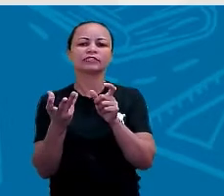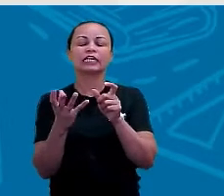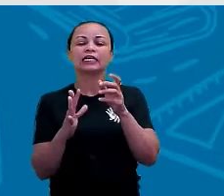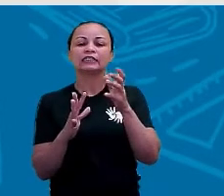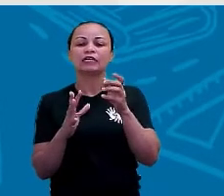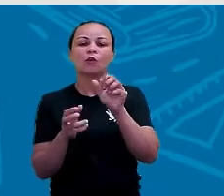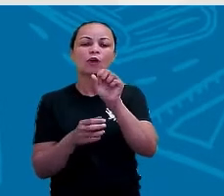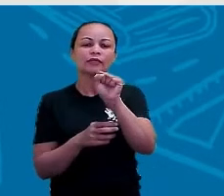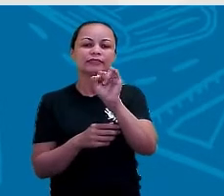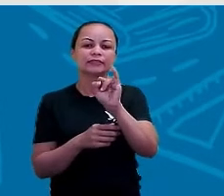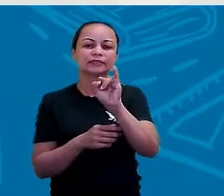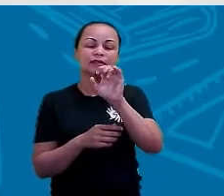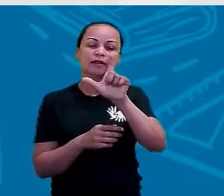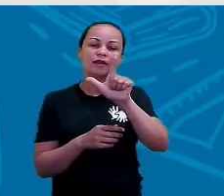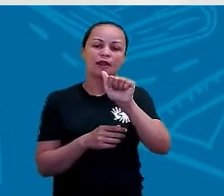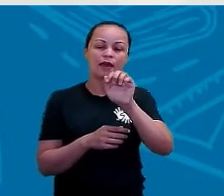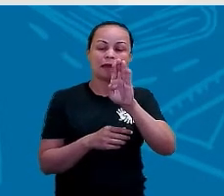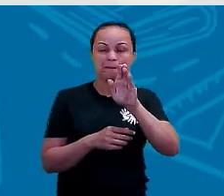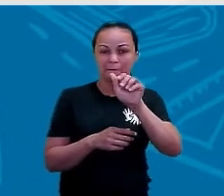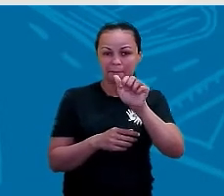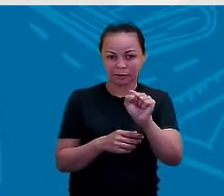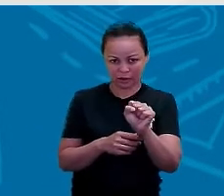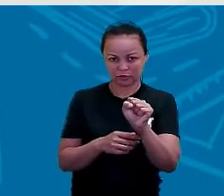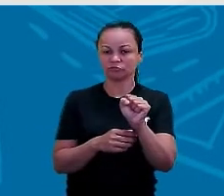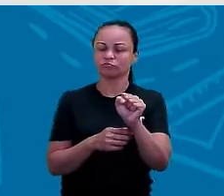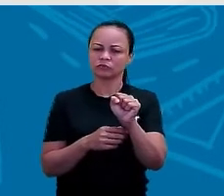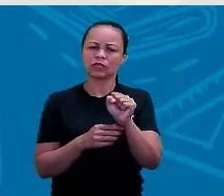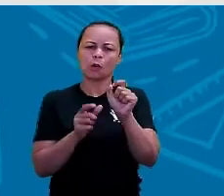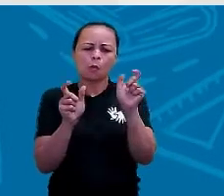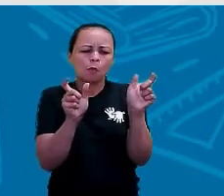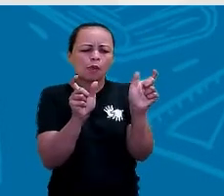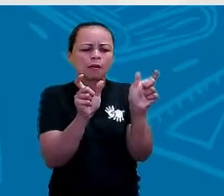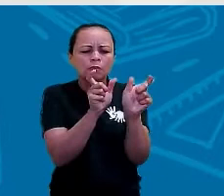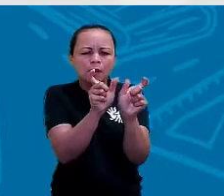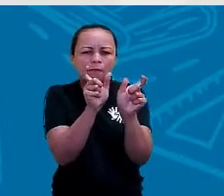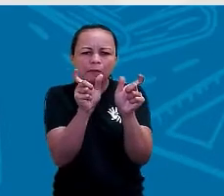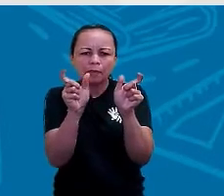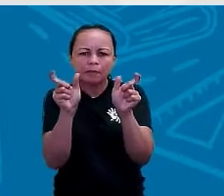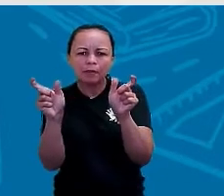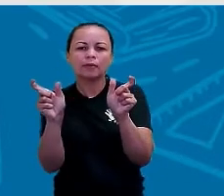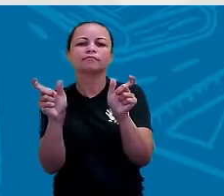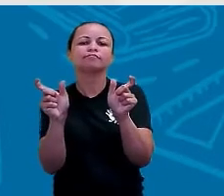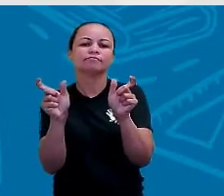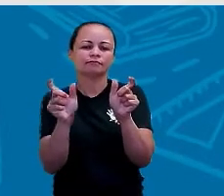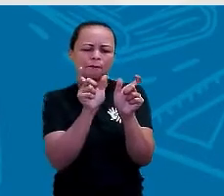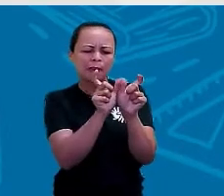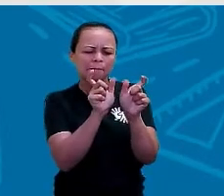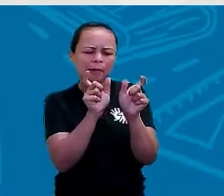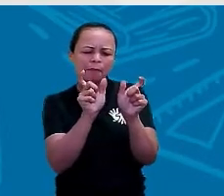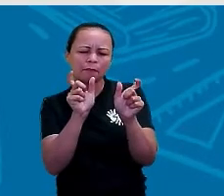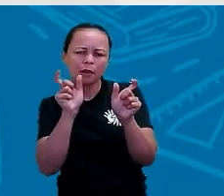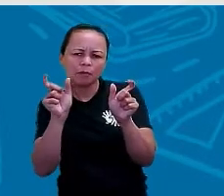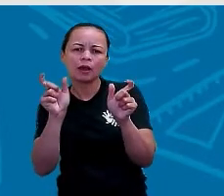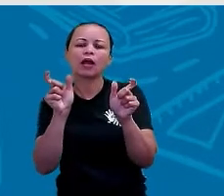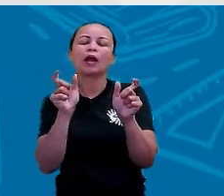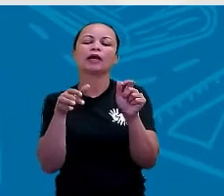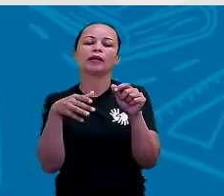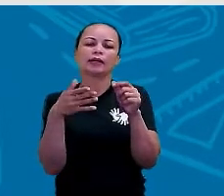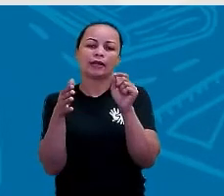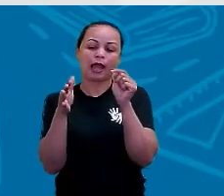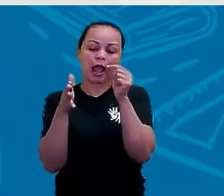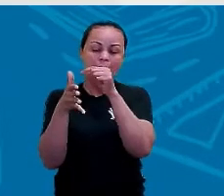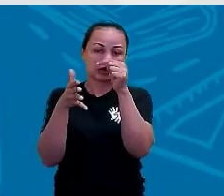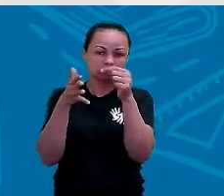são os pedacinhos que formam a palavrinha. Cada pedacinho desse